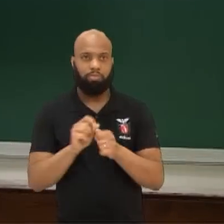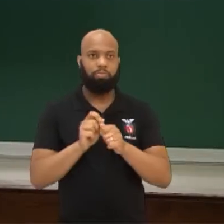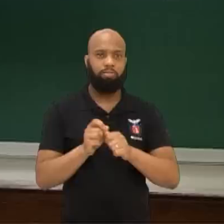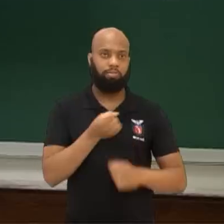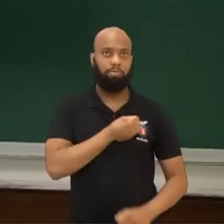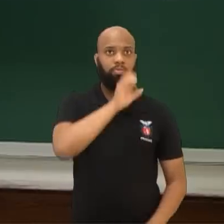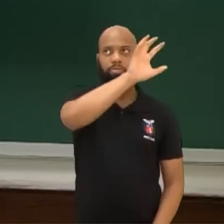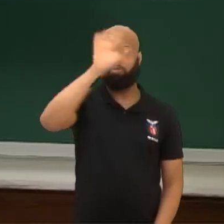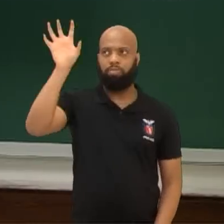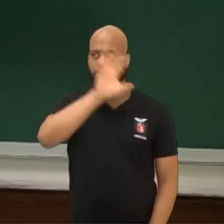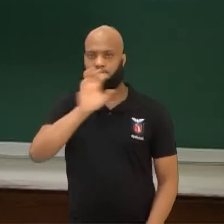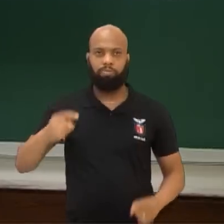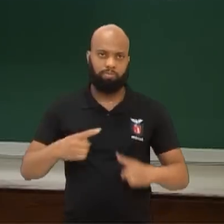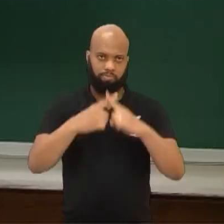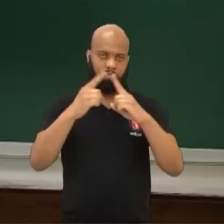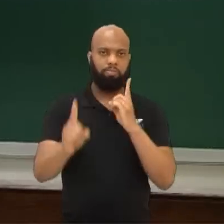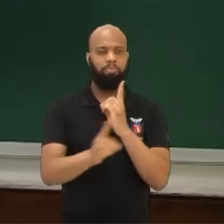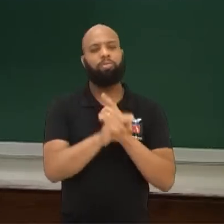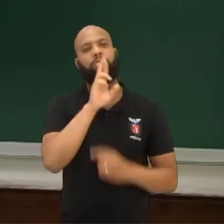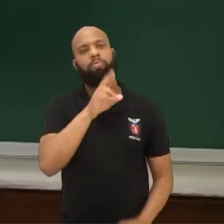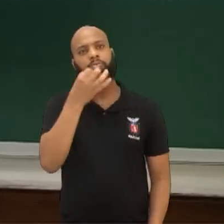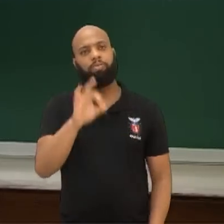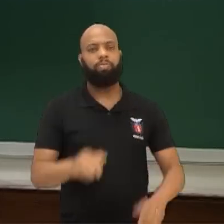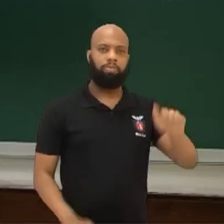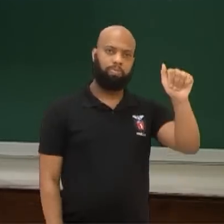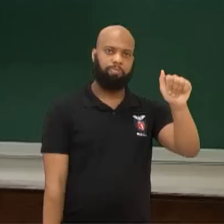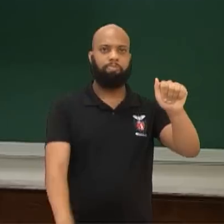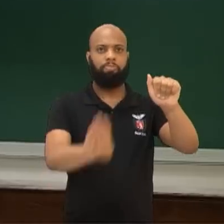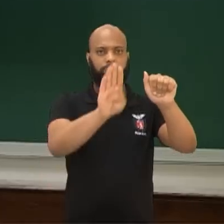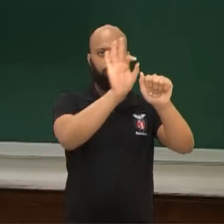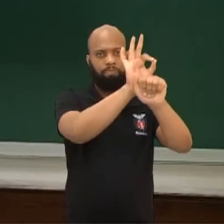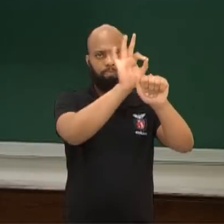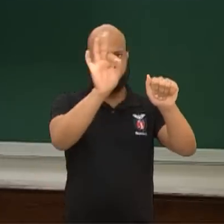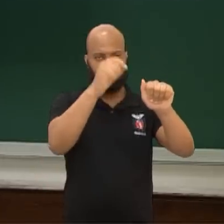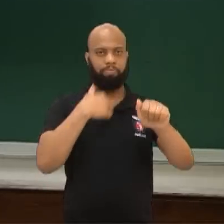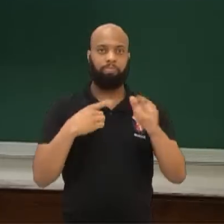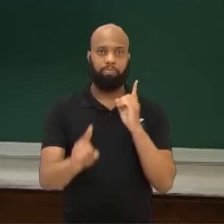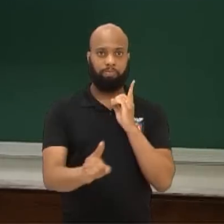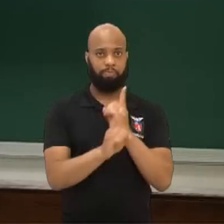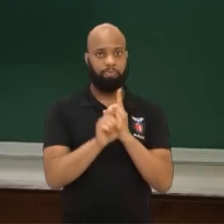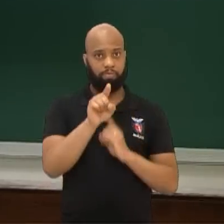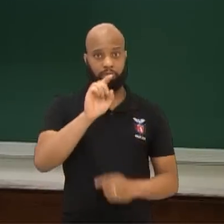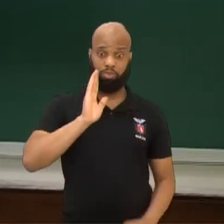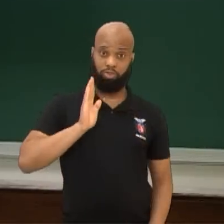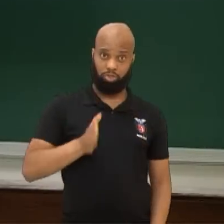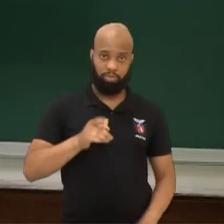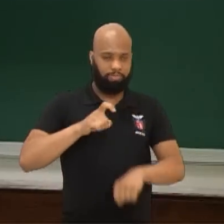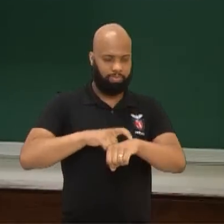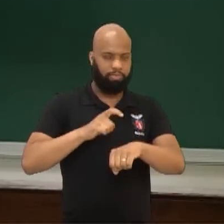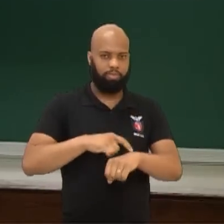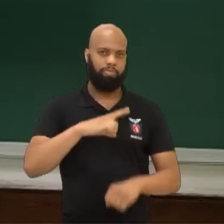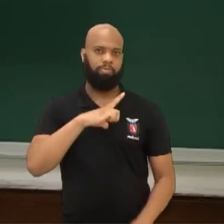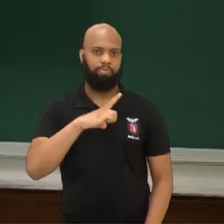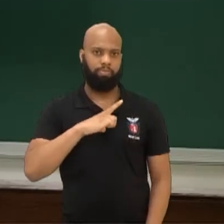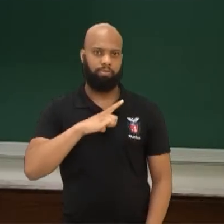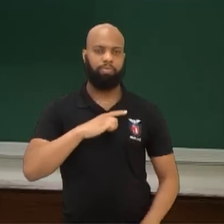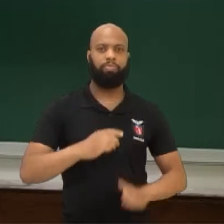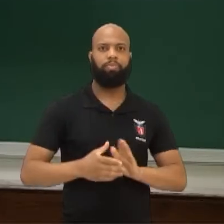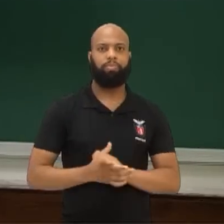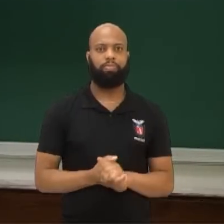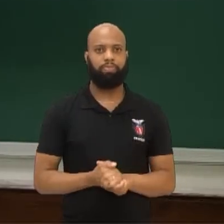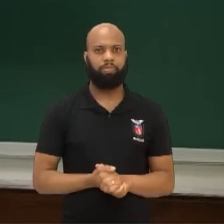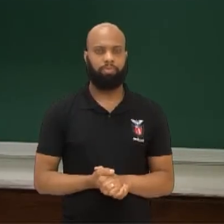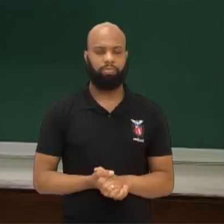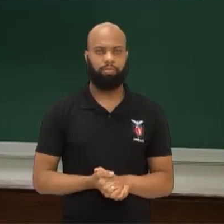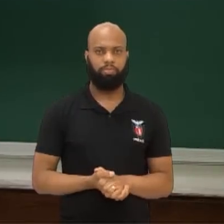3, calcular e vai descobrir qual é o valor do segmento AB. Vou te dar um tempinho e já